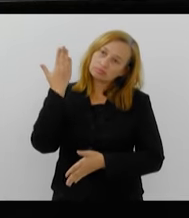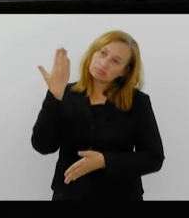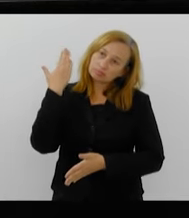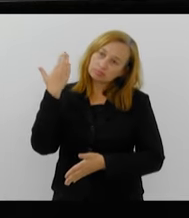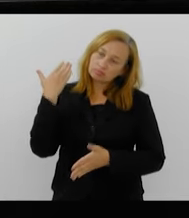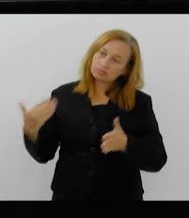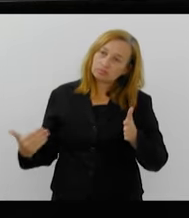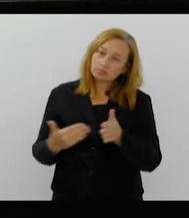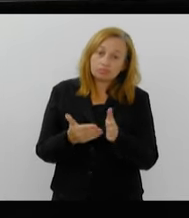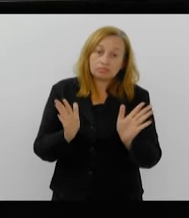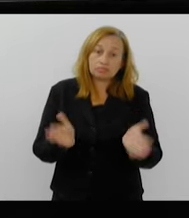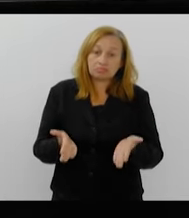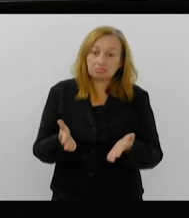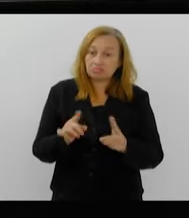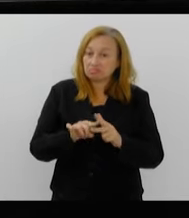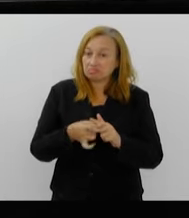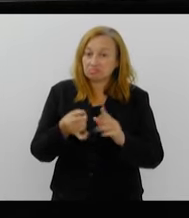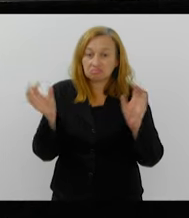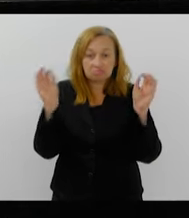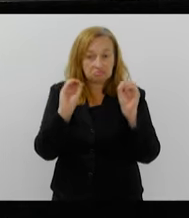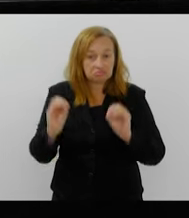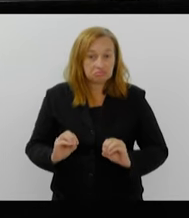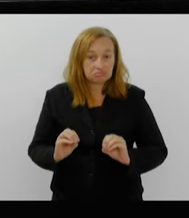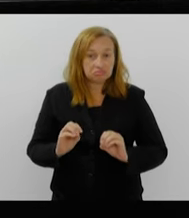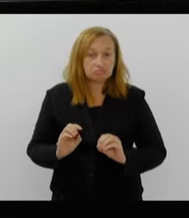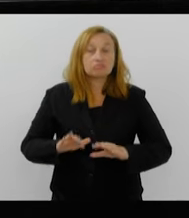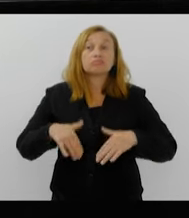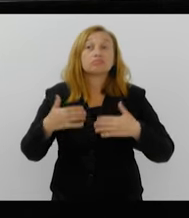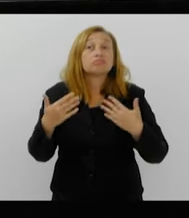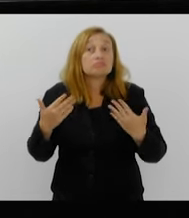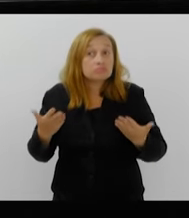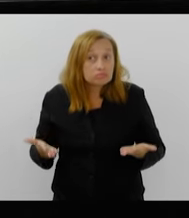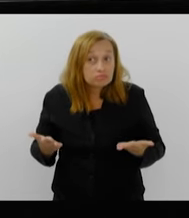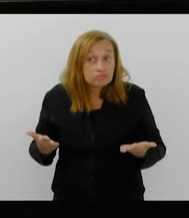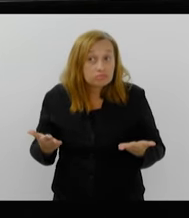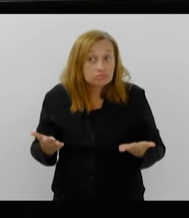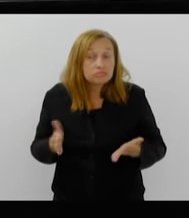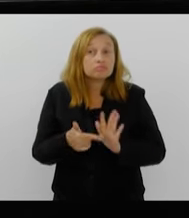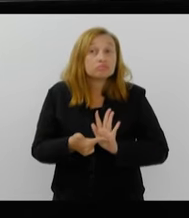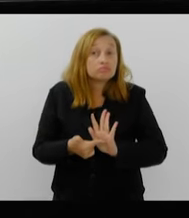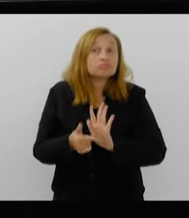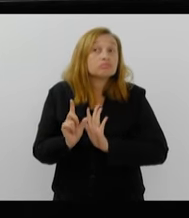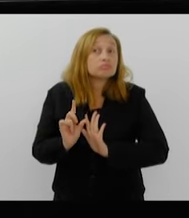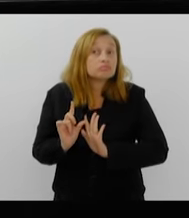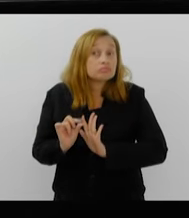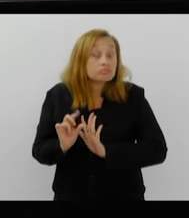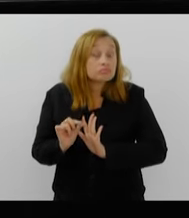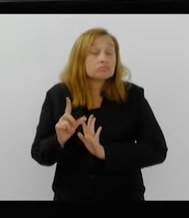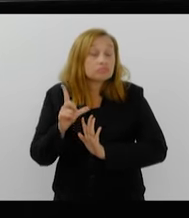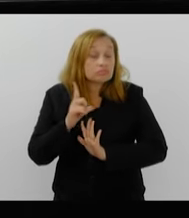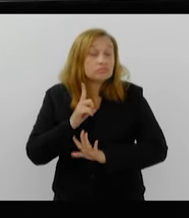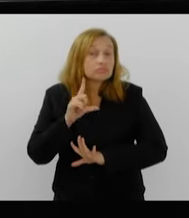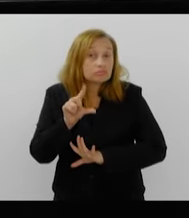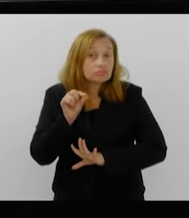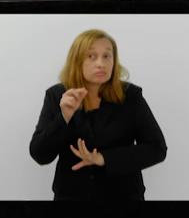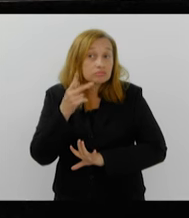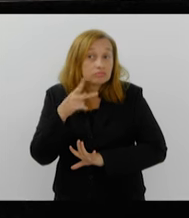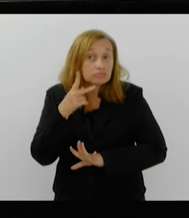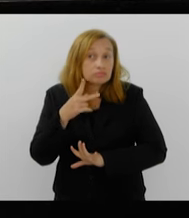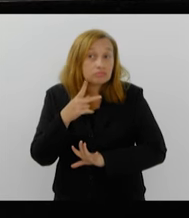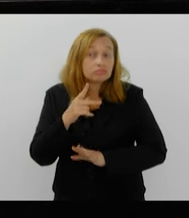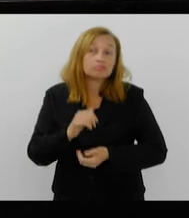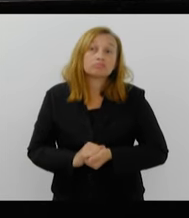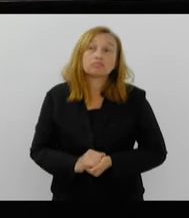até hoje não foi regulamentado. Ou seja, mostra que há uma opção política,